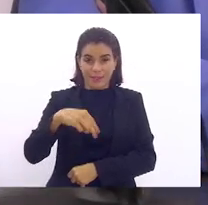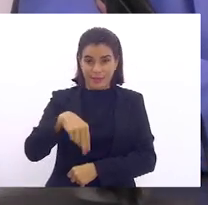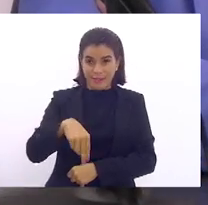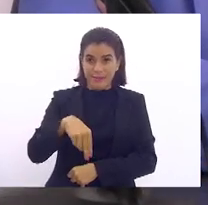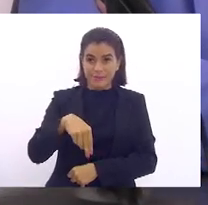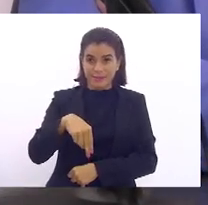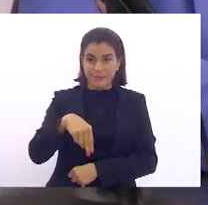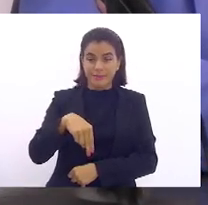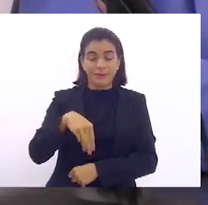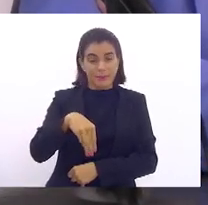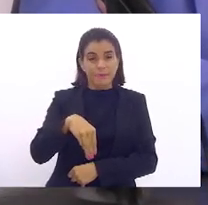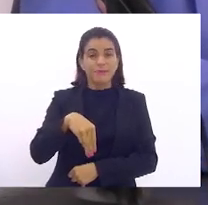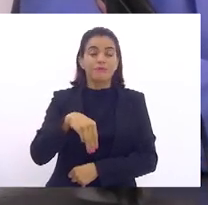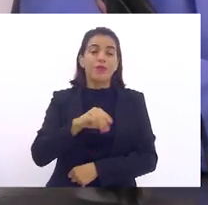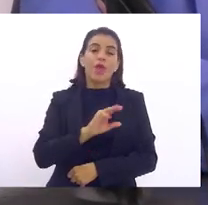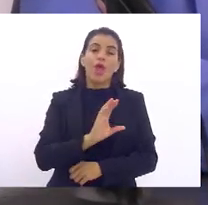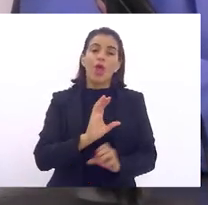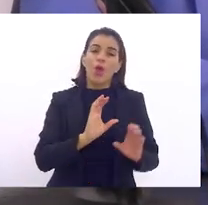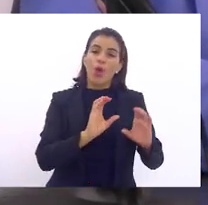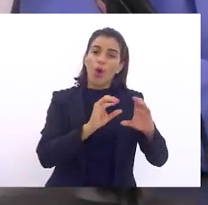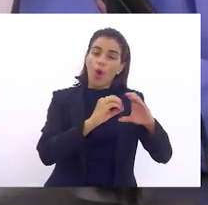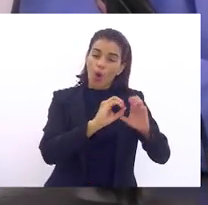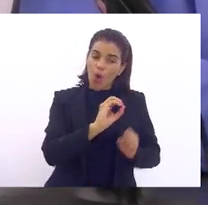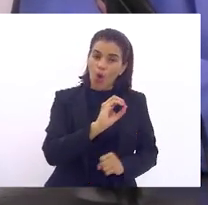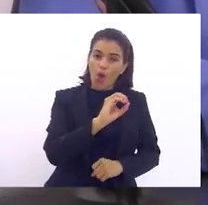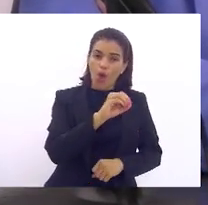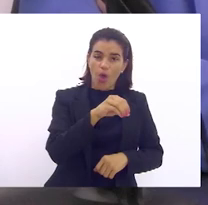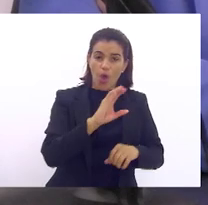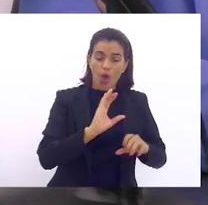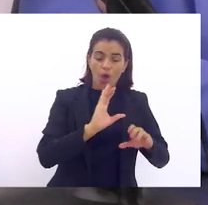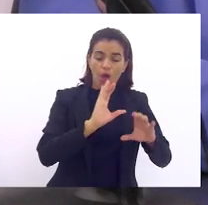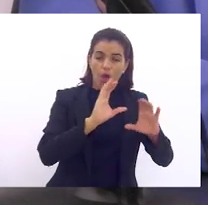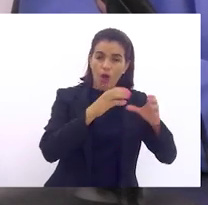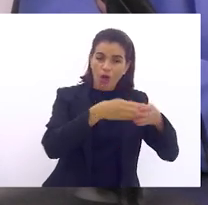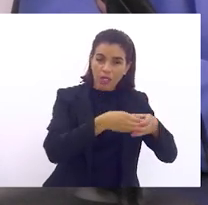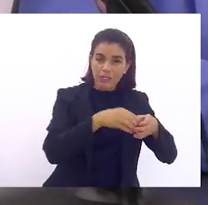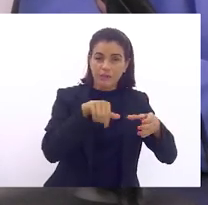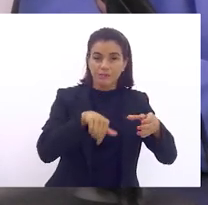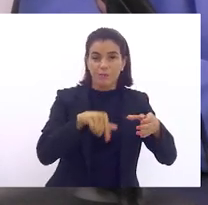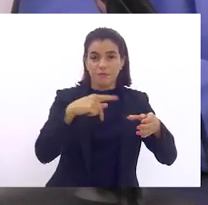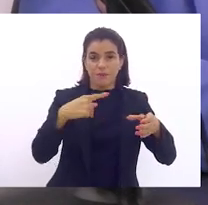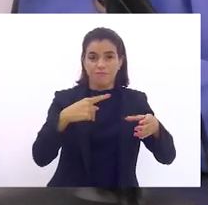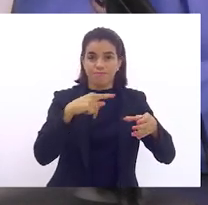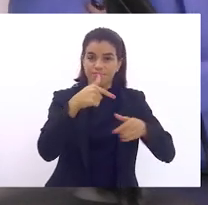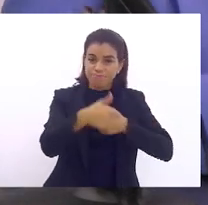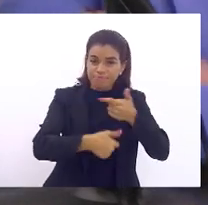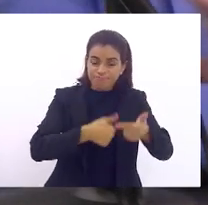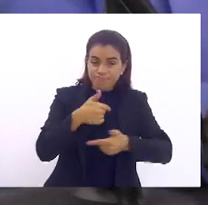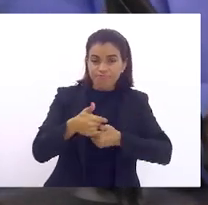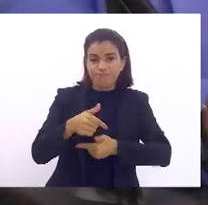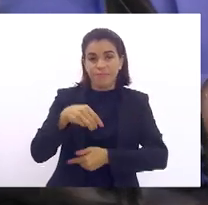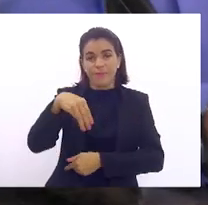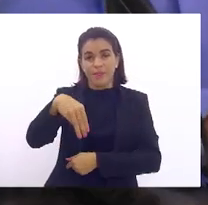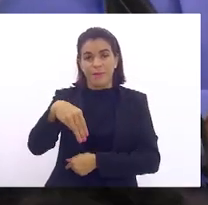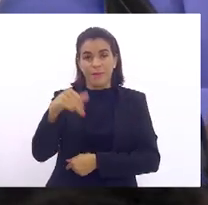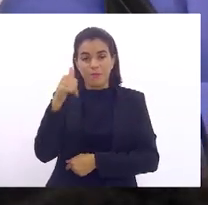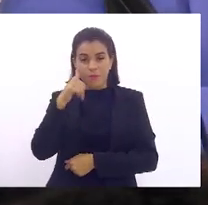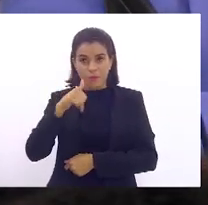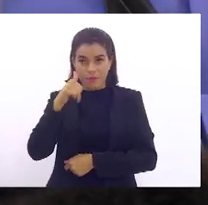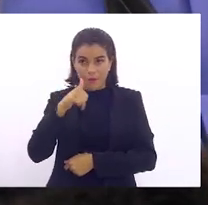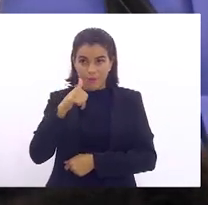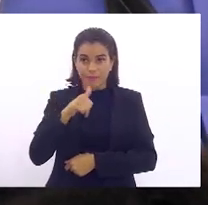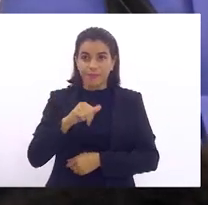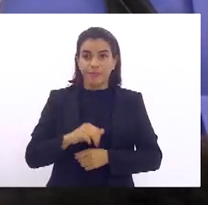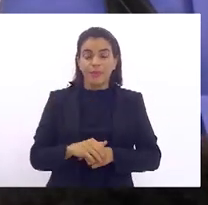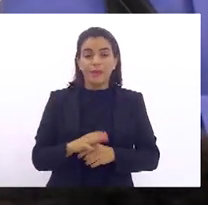políticas para as mulheres são organismos gestores nos municípios Então a gente tem aí mais de 30 né organismos gestores e a gente